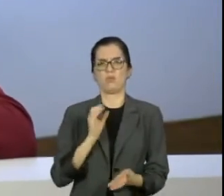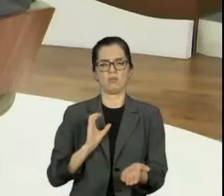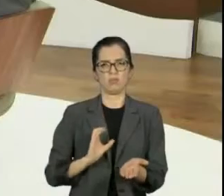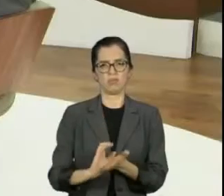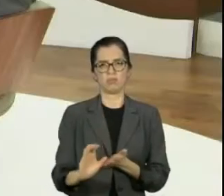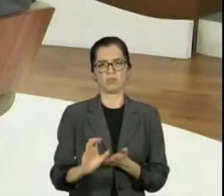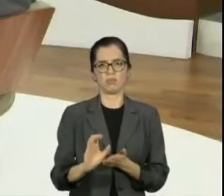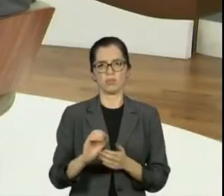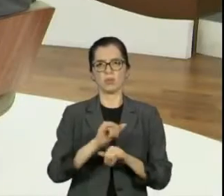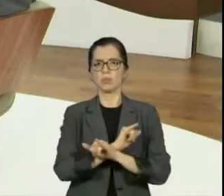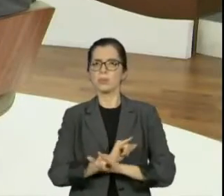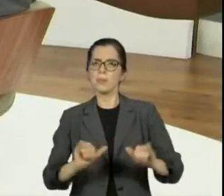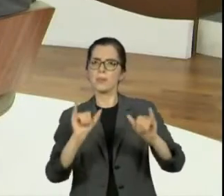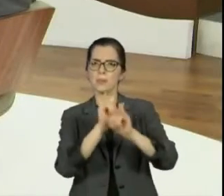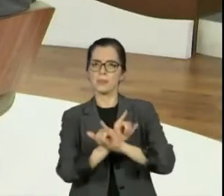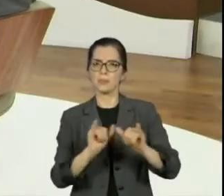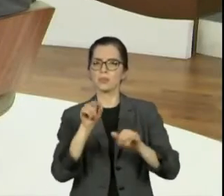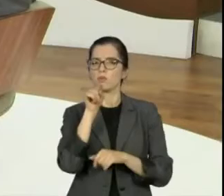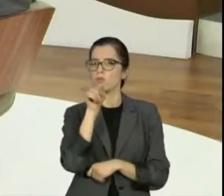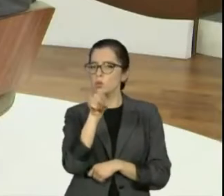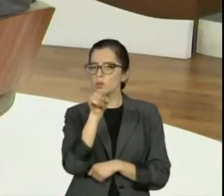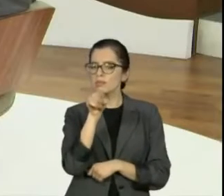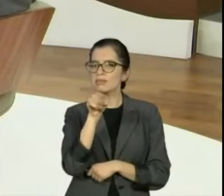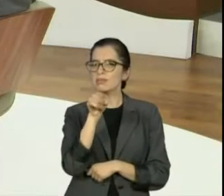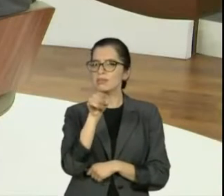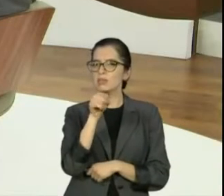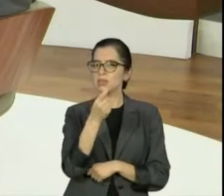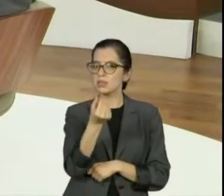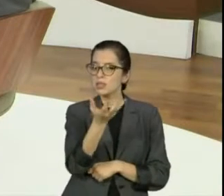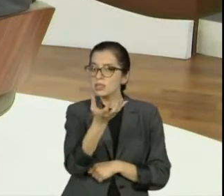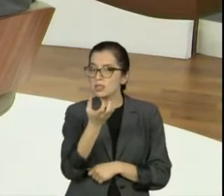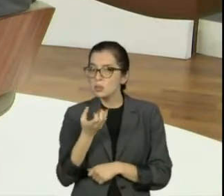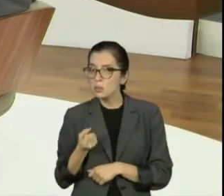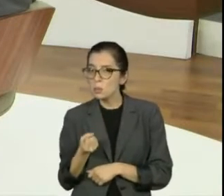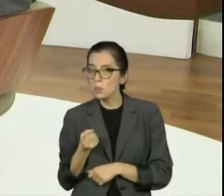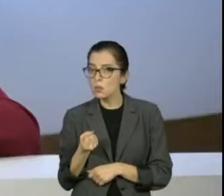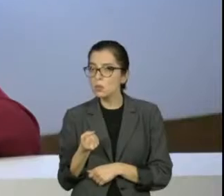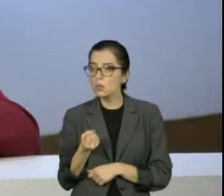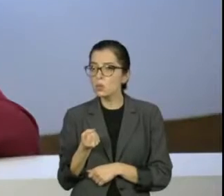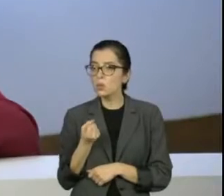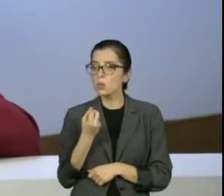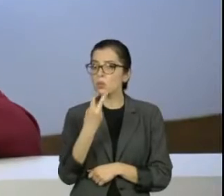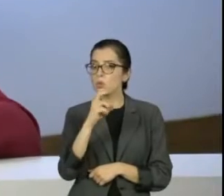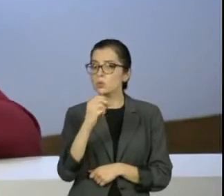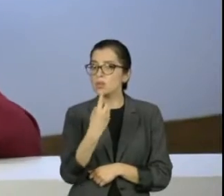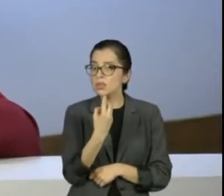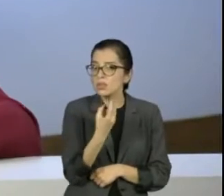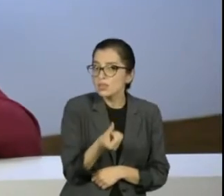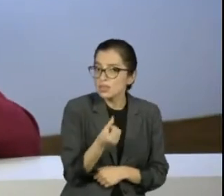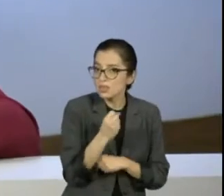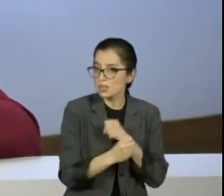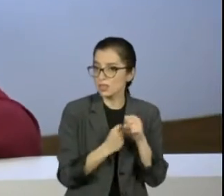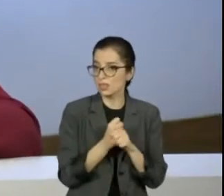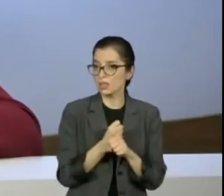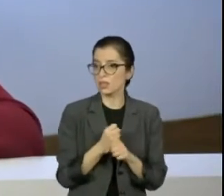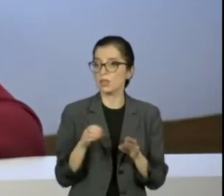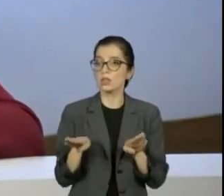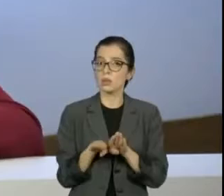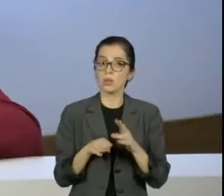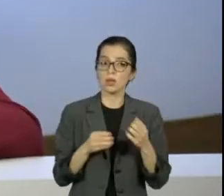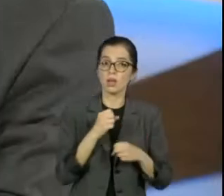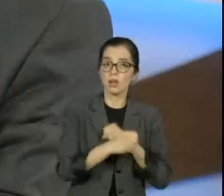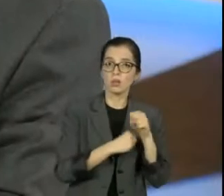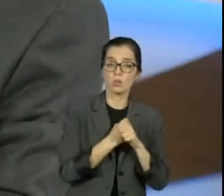campanha. E o senhor até teve um aumento de patrimônio entre 2016 e 2020. Por que o senhor não voltou a bancar a sua própria